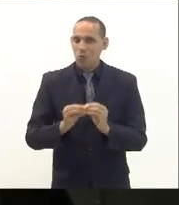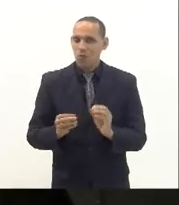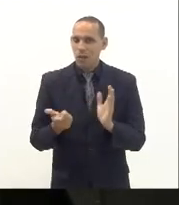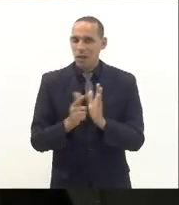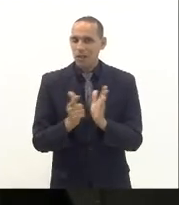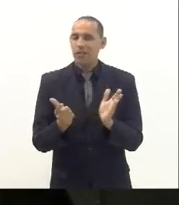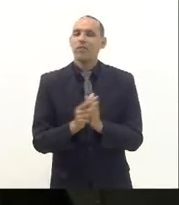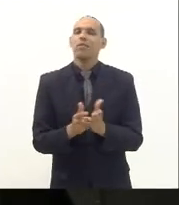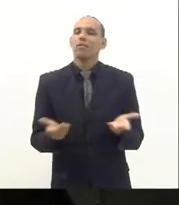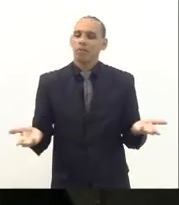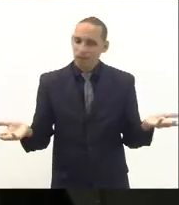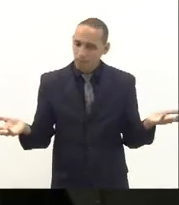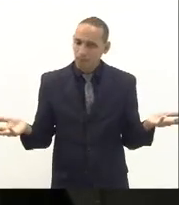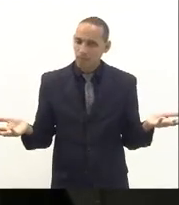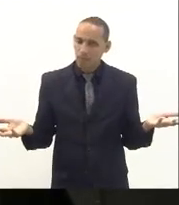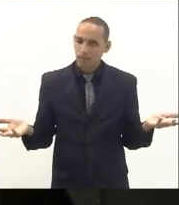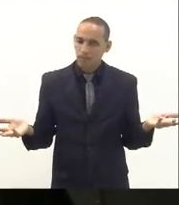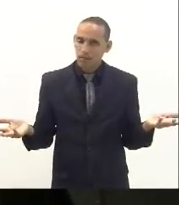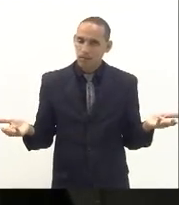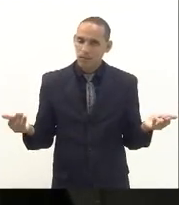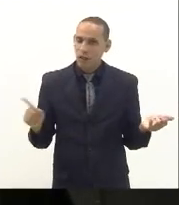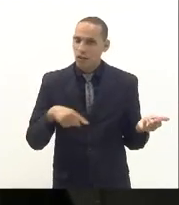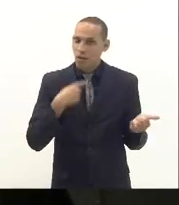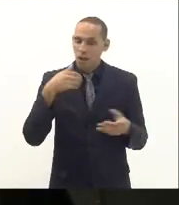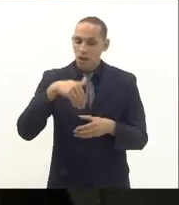cá entre nós voltamos